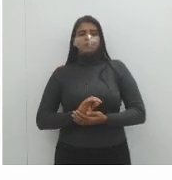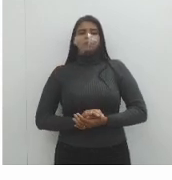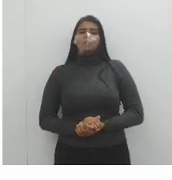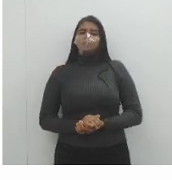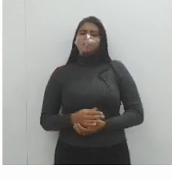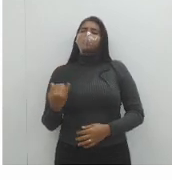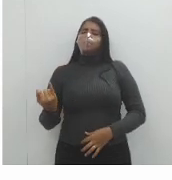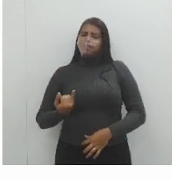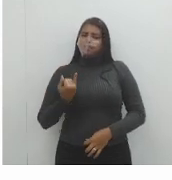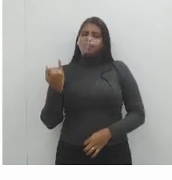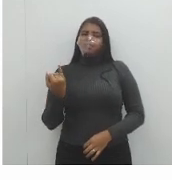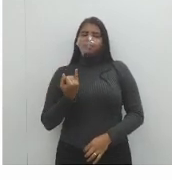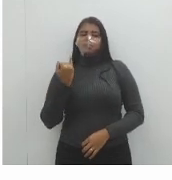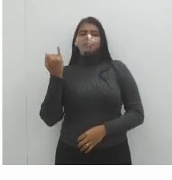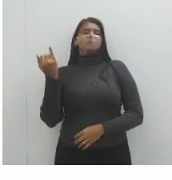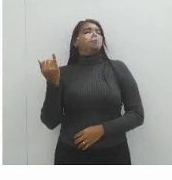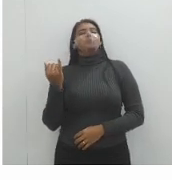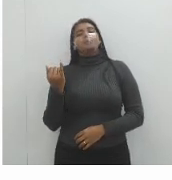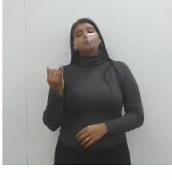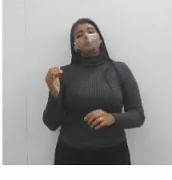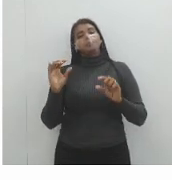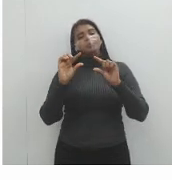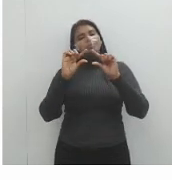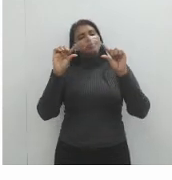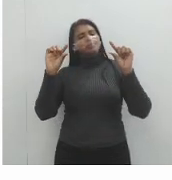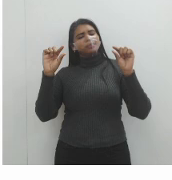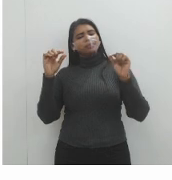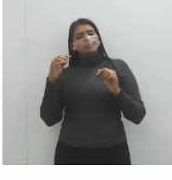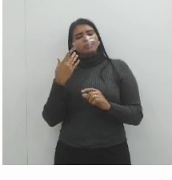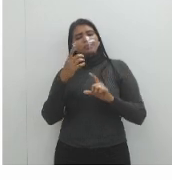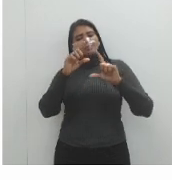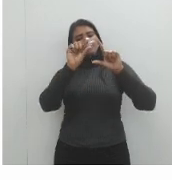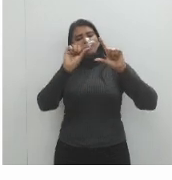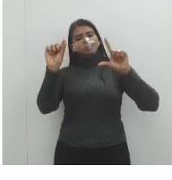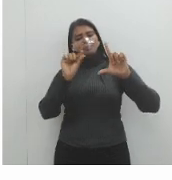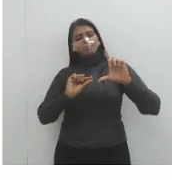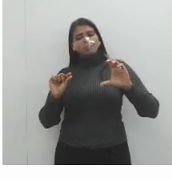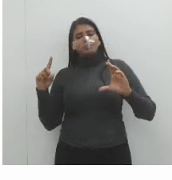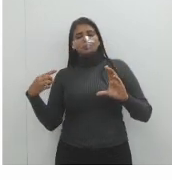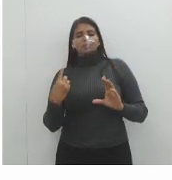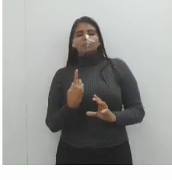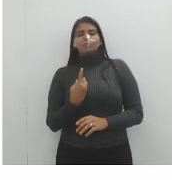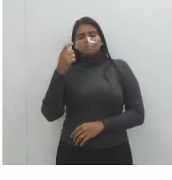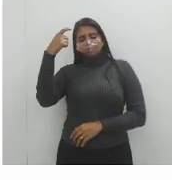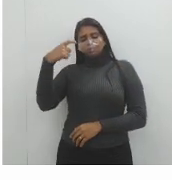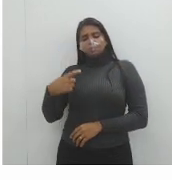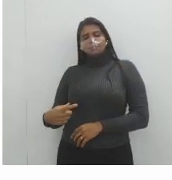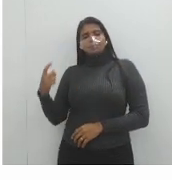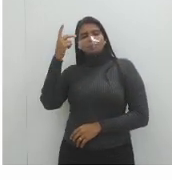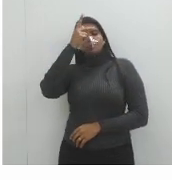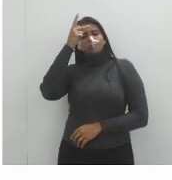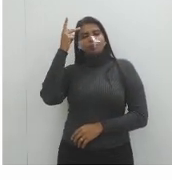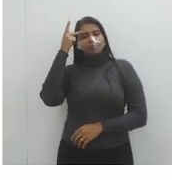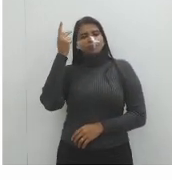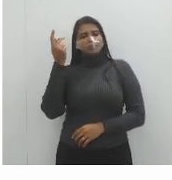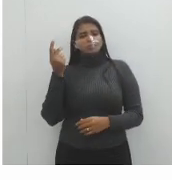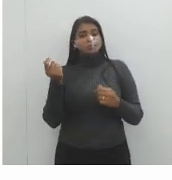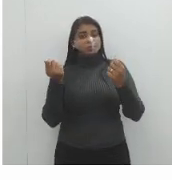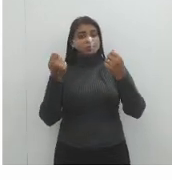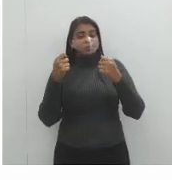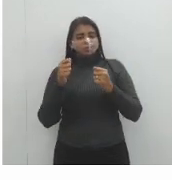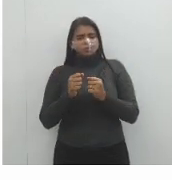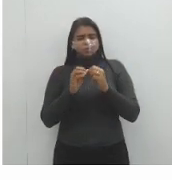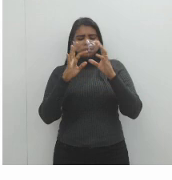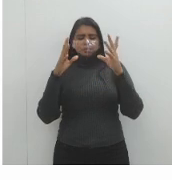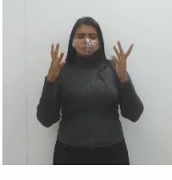muito interessante essa frase, parece até poética, né? Dizer que nós, seres humanos, somos pó de